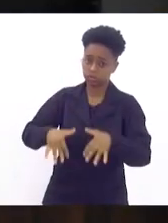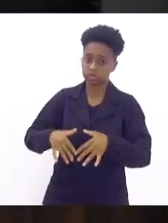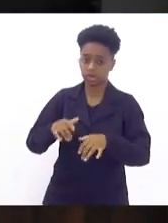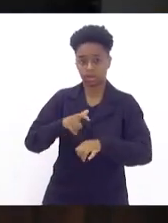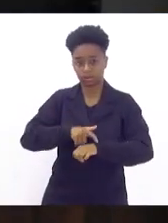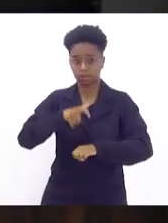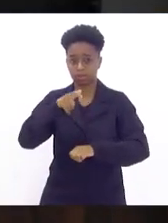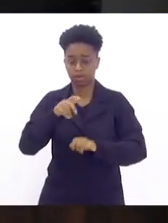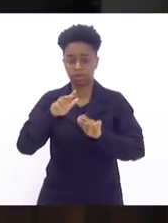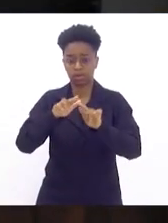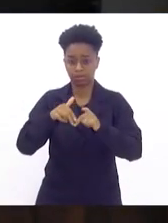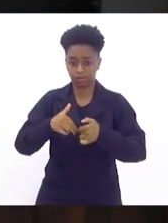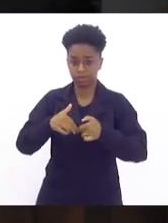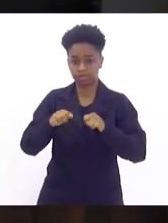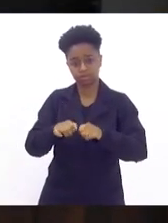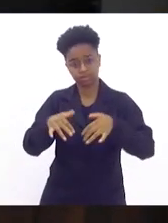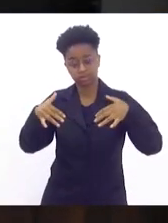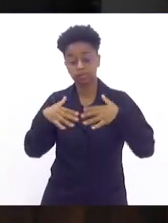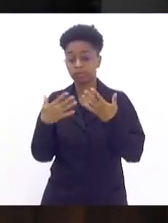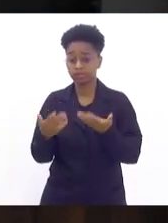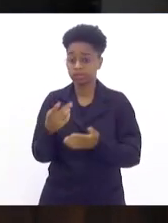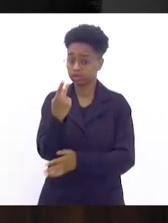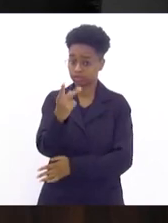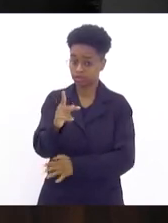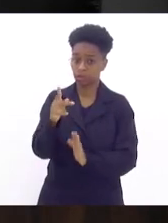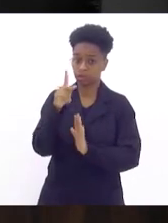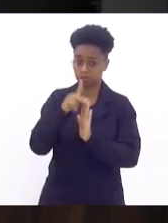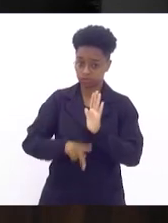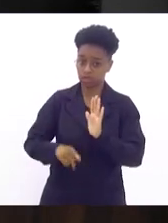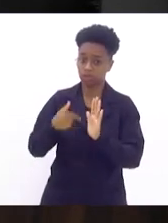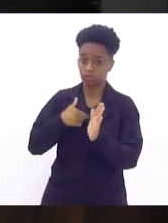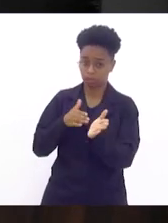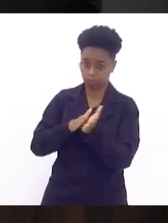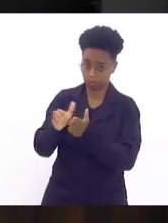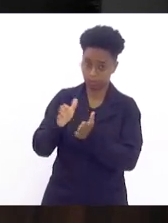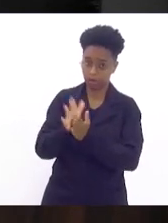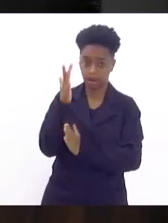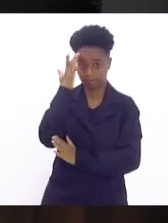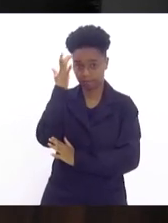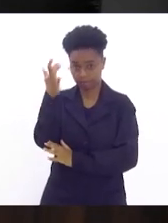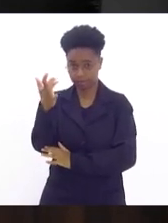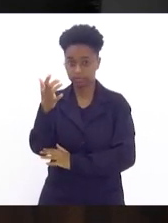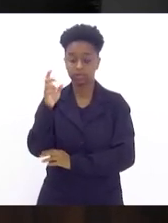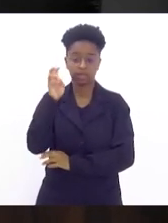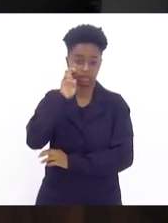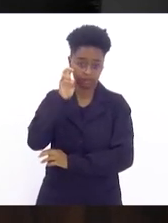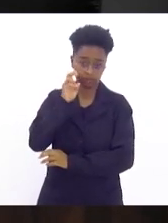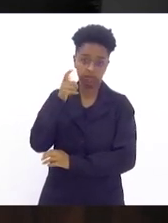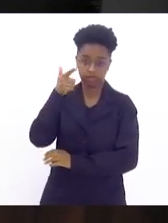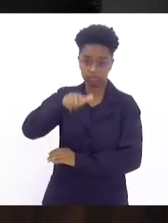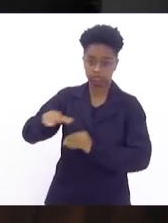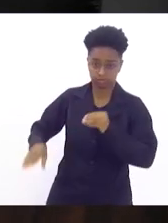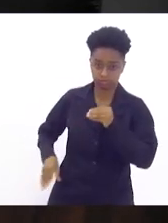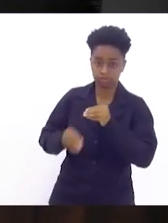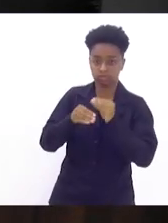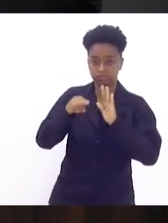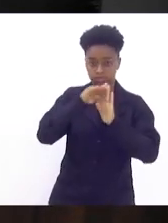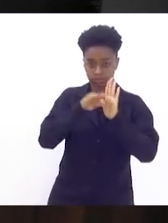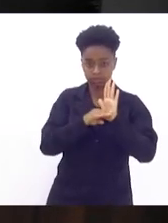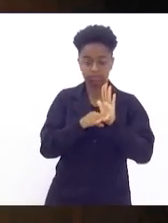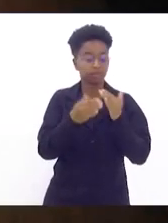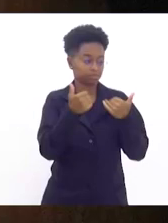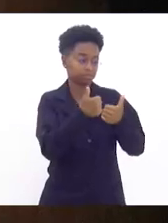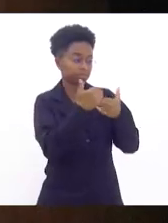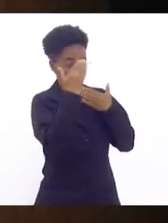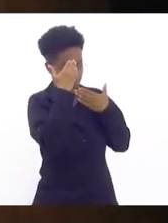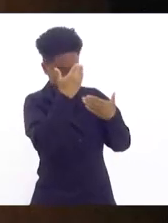daquela sessão o teu projeto então eu tô publicando amanhã para na quinta já tá em sessão Obrigado